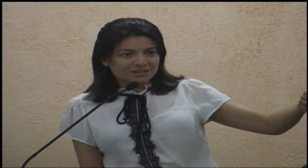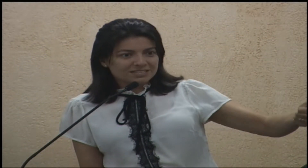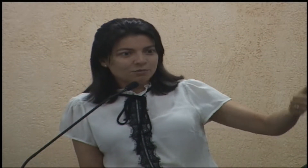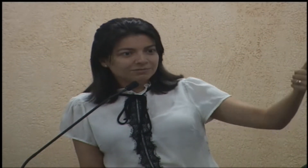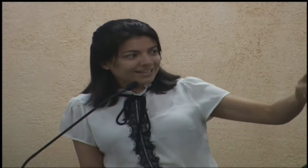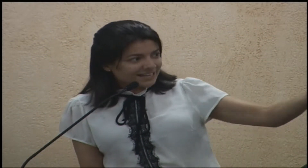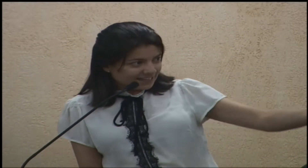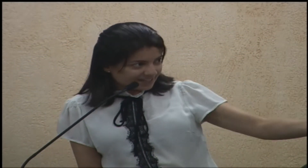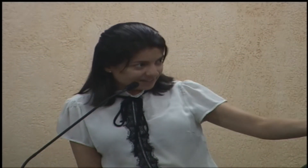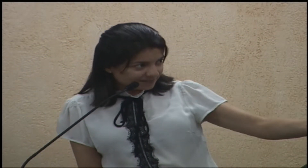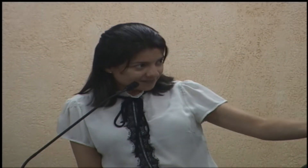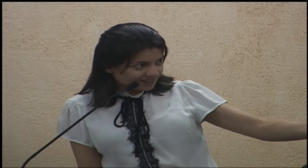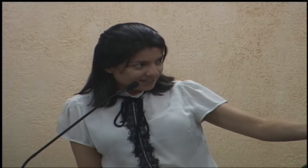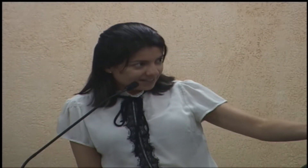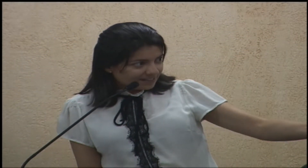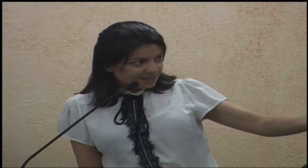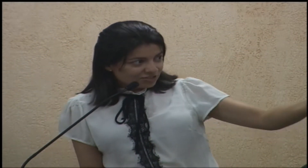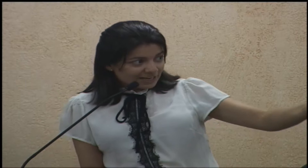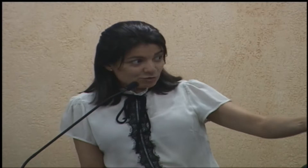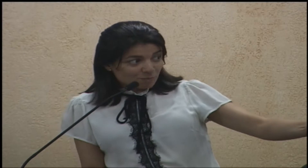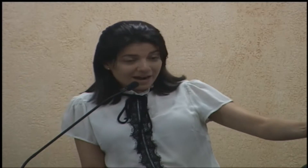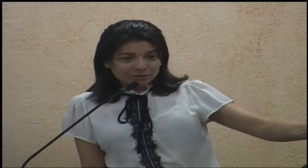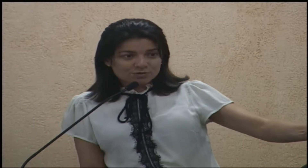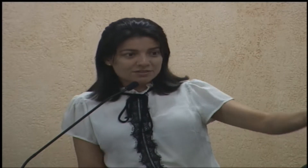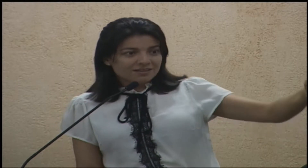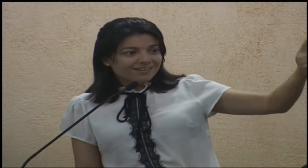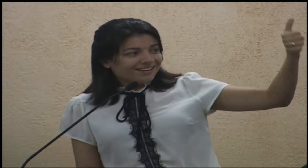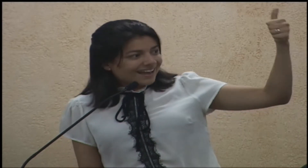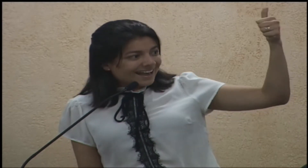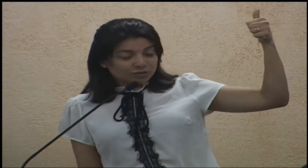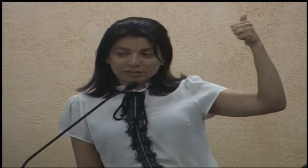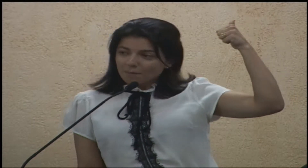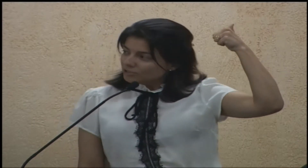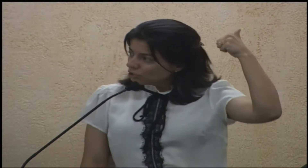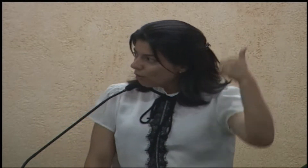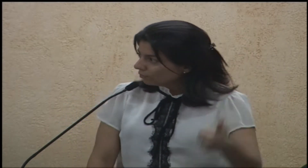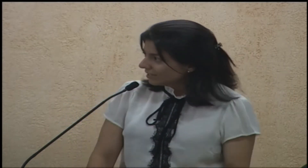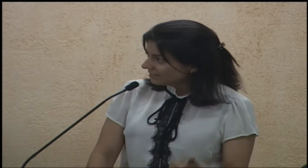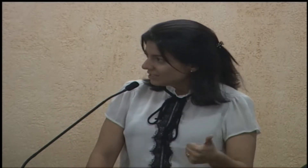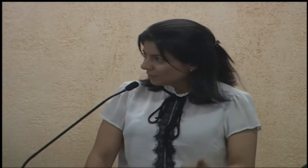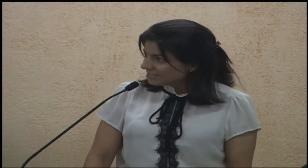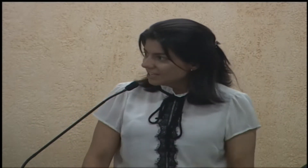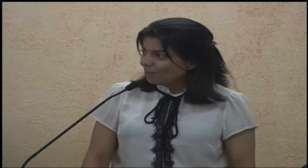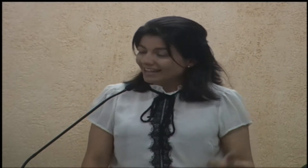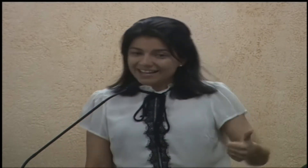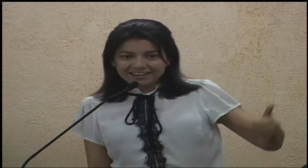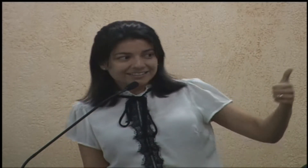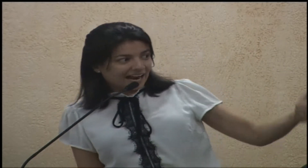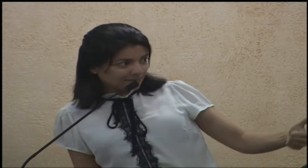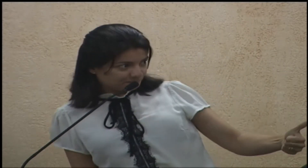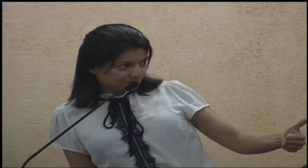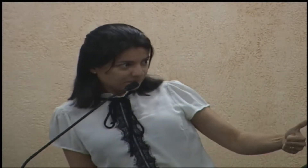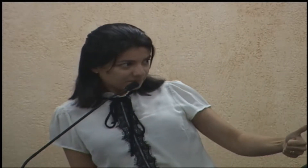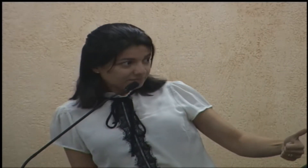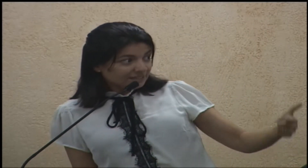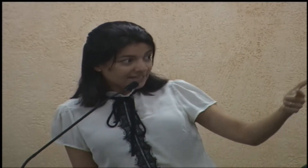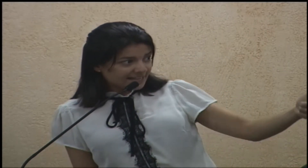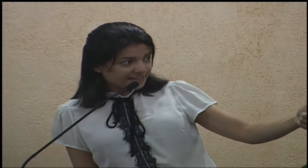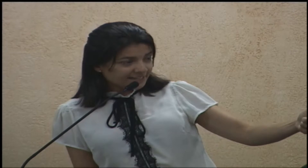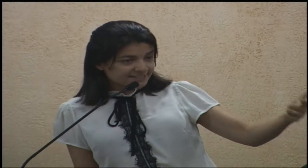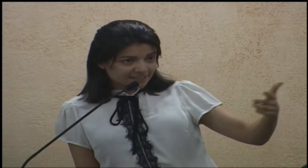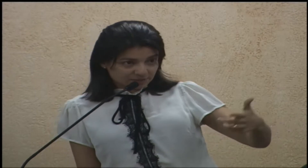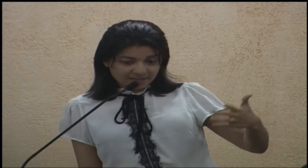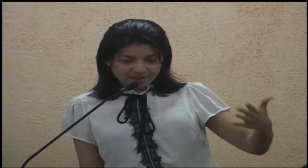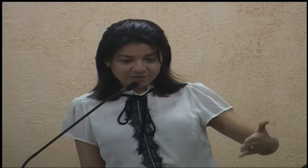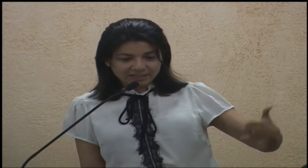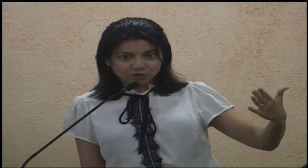usou a expressão denegrir. Direitos humanos é totalmente contra essa expressão, é degradar.